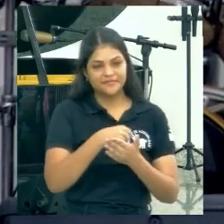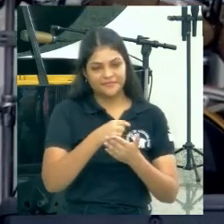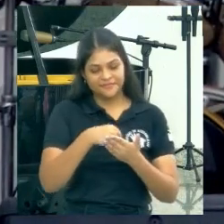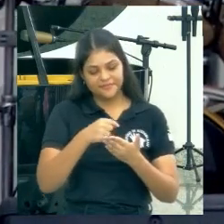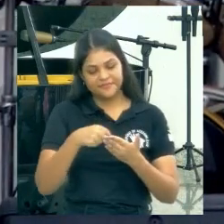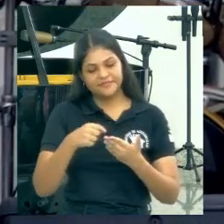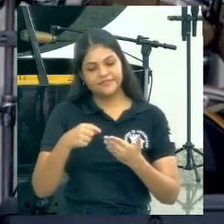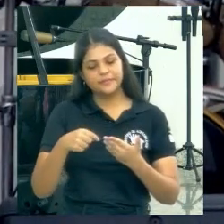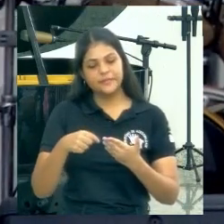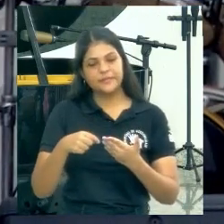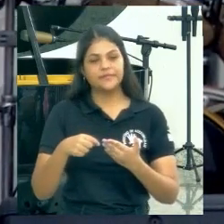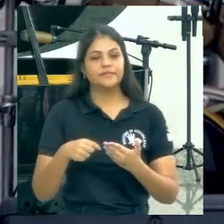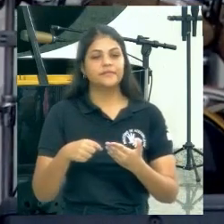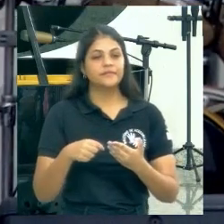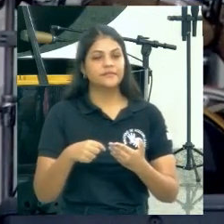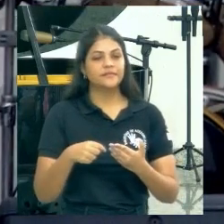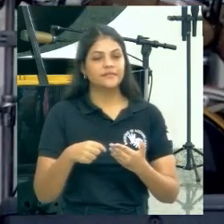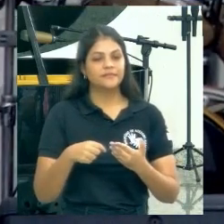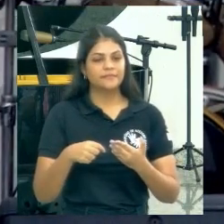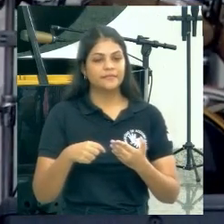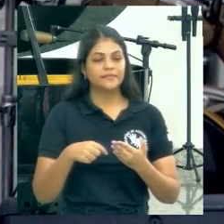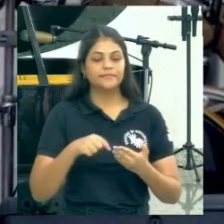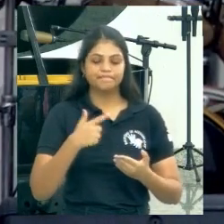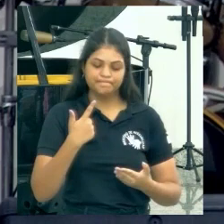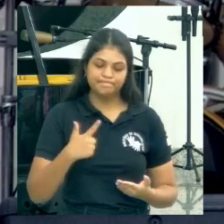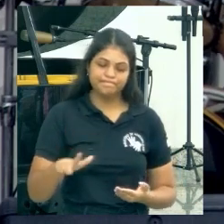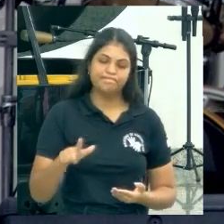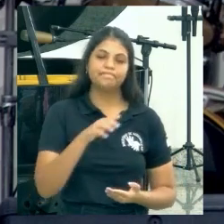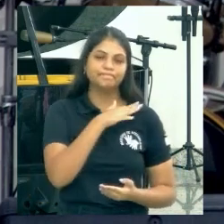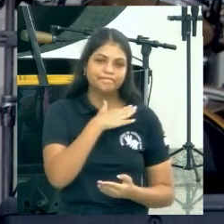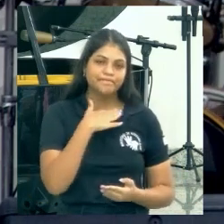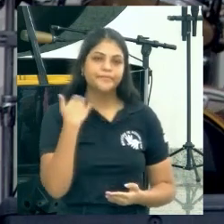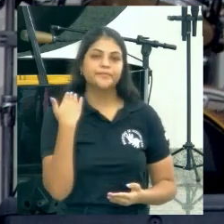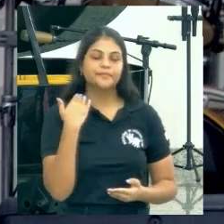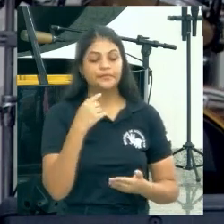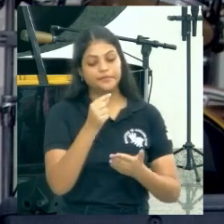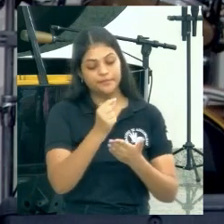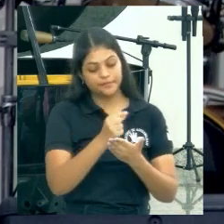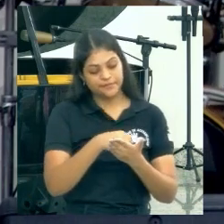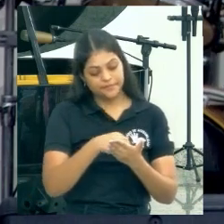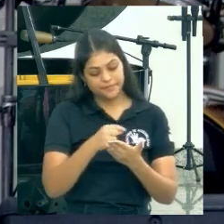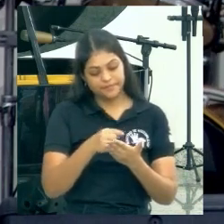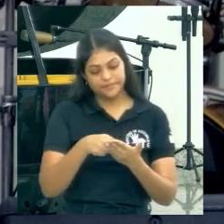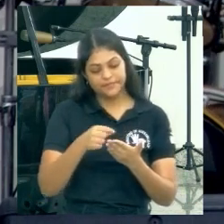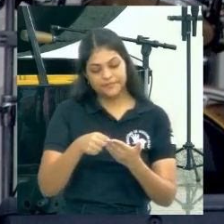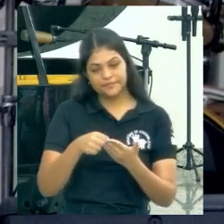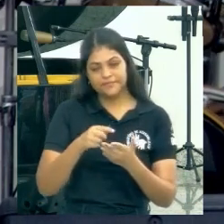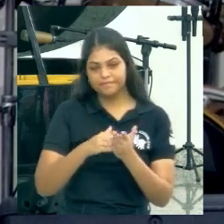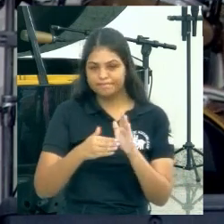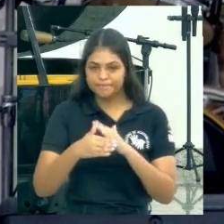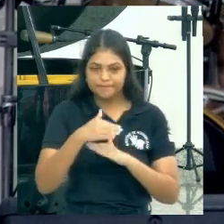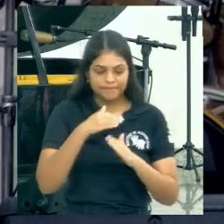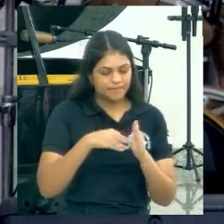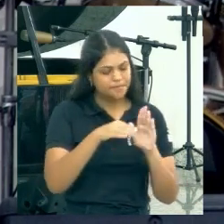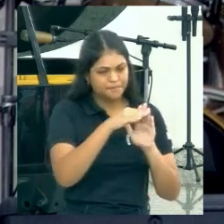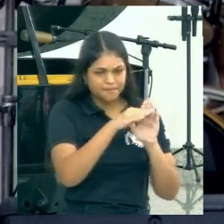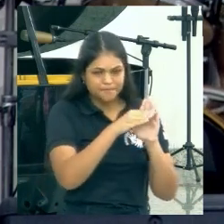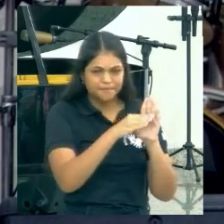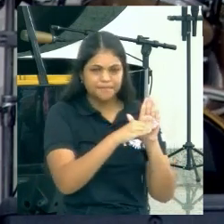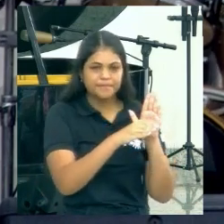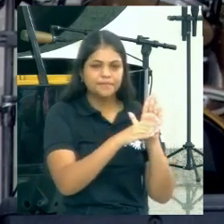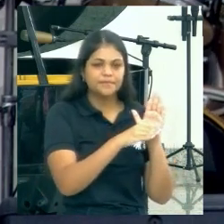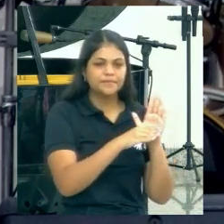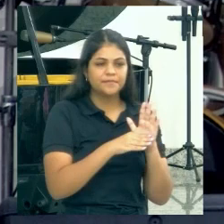Joabe. E mais uma vez uma sentença de morte. Foi através desta carta que todo aquele plano de Davi, de tomar